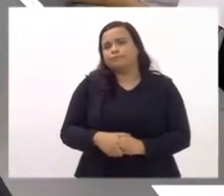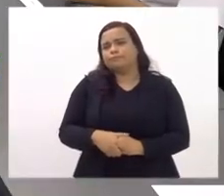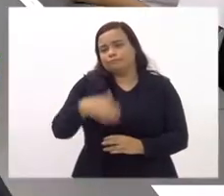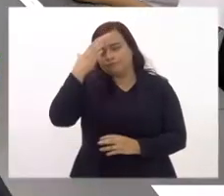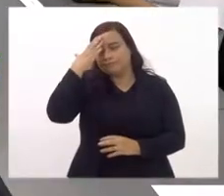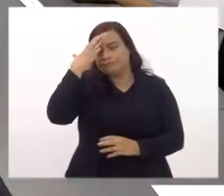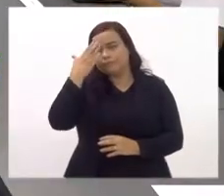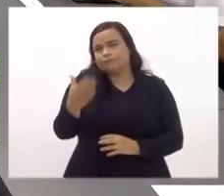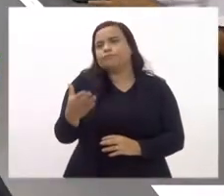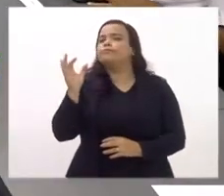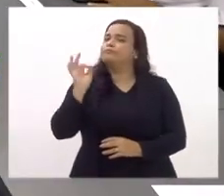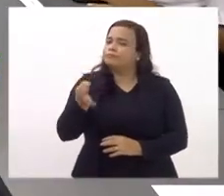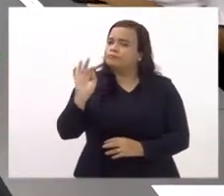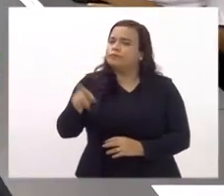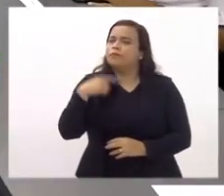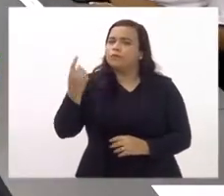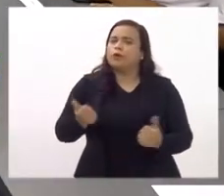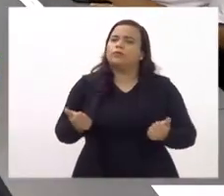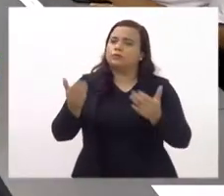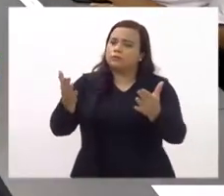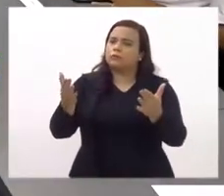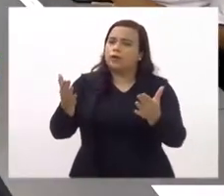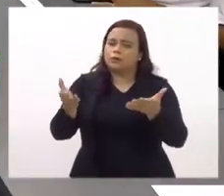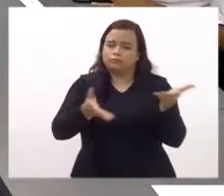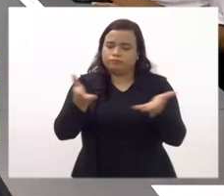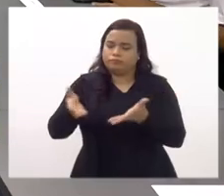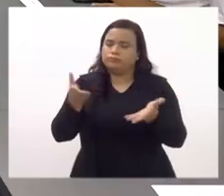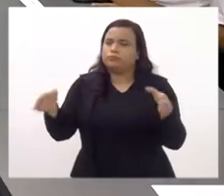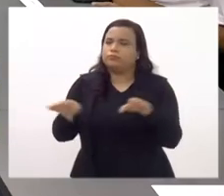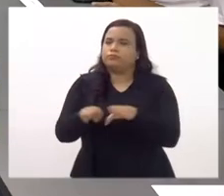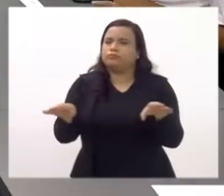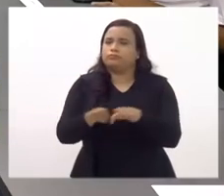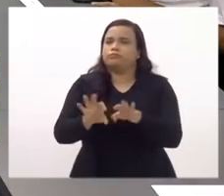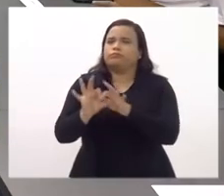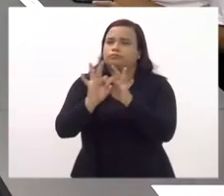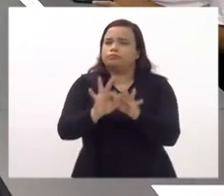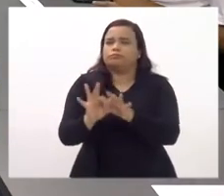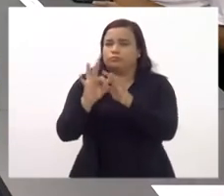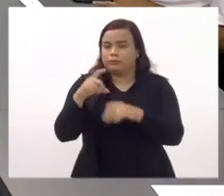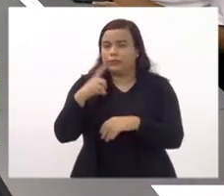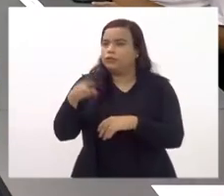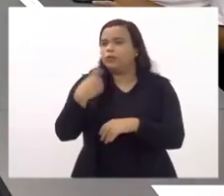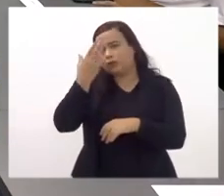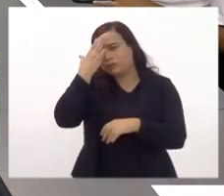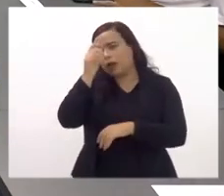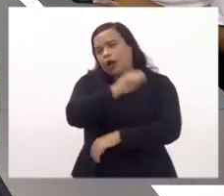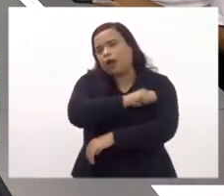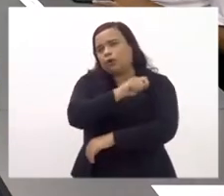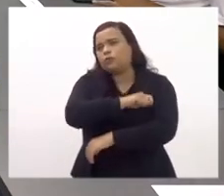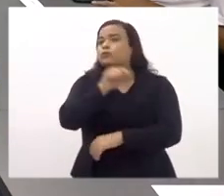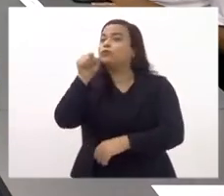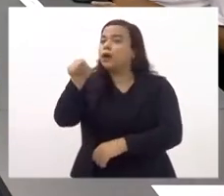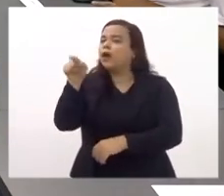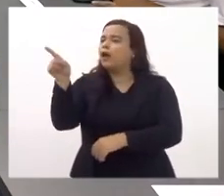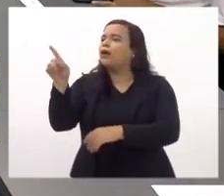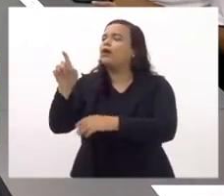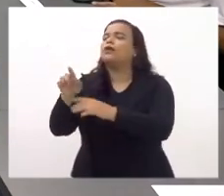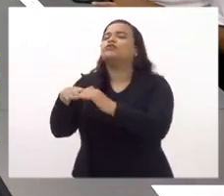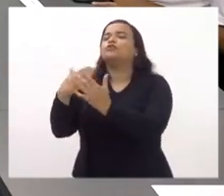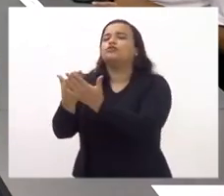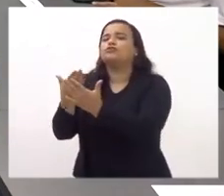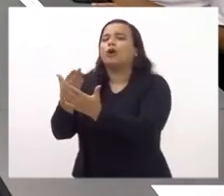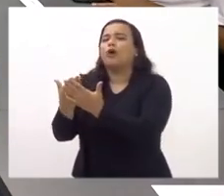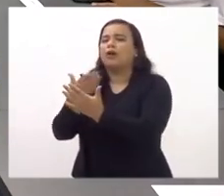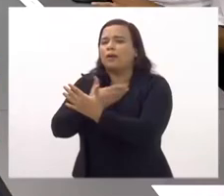Obrigado. A gente tem buscado dar o tratamento de uma forma conjunta aqui. A gente tem a compreensão de que o aluno do concomitante, que é estudante da